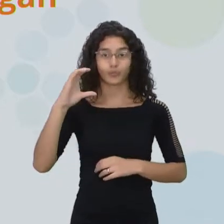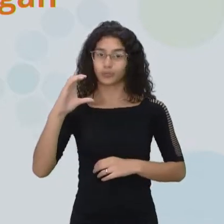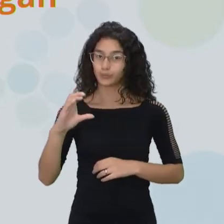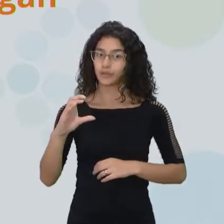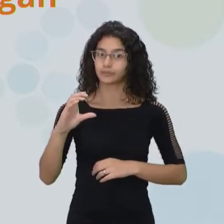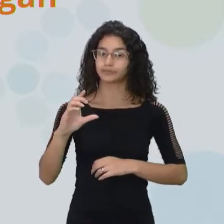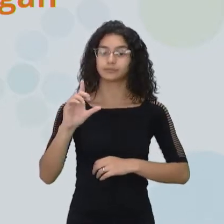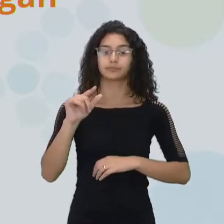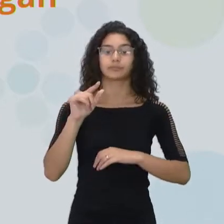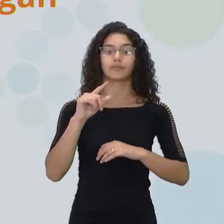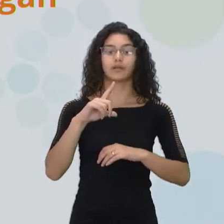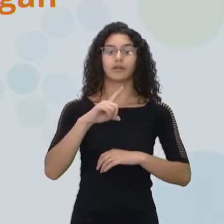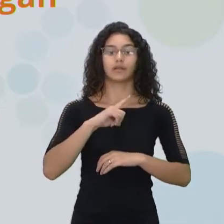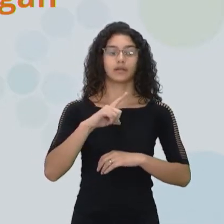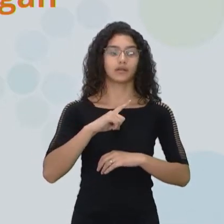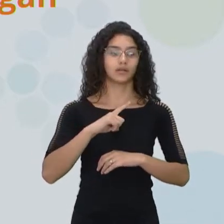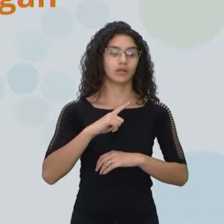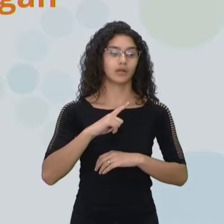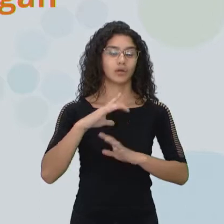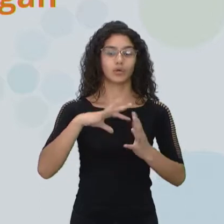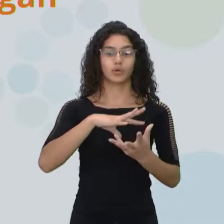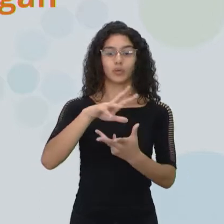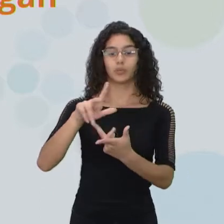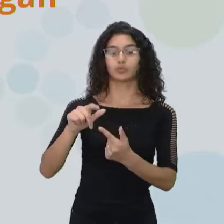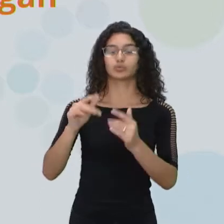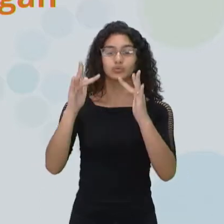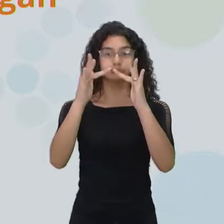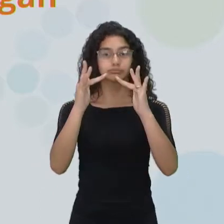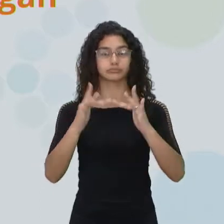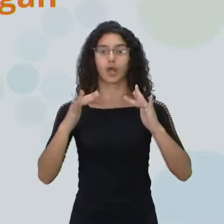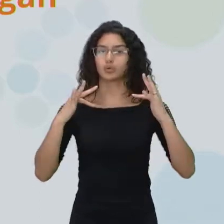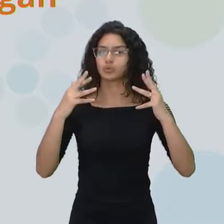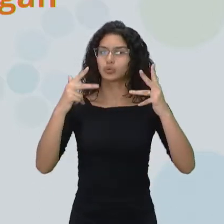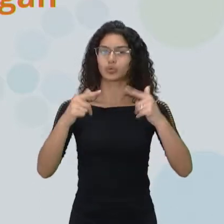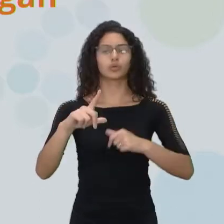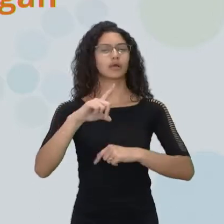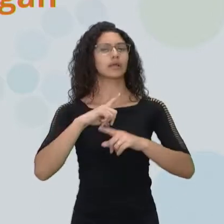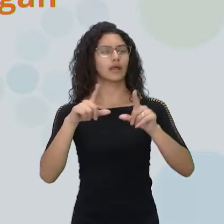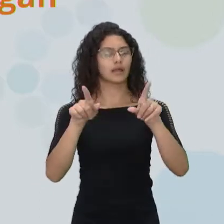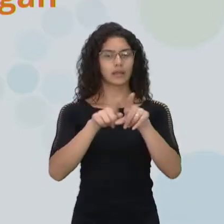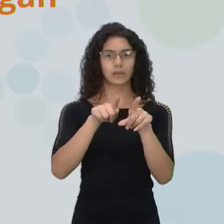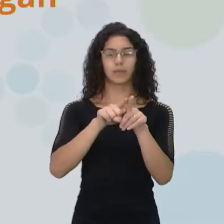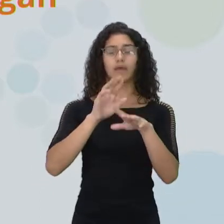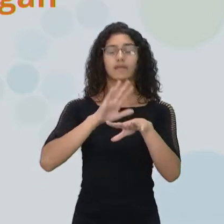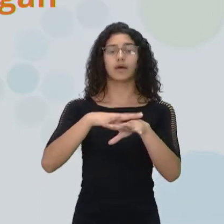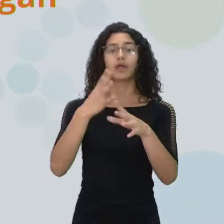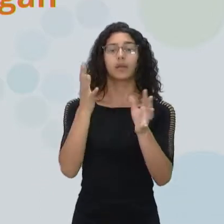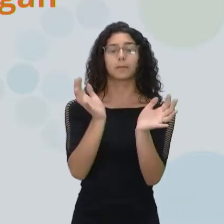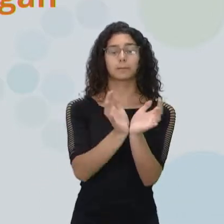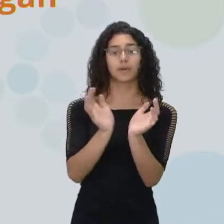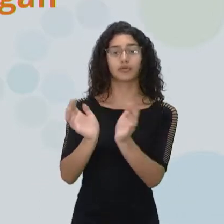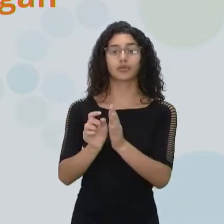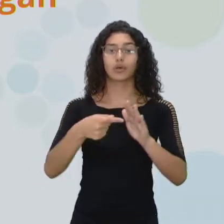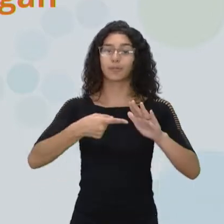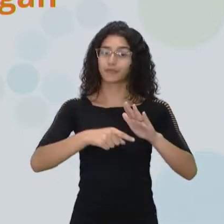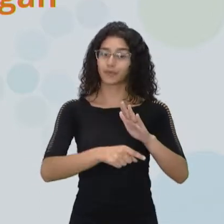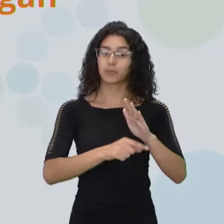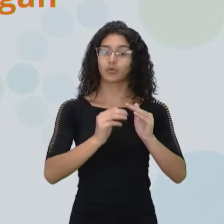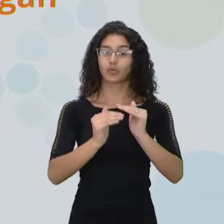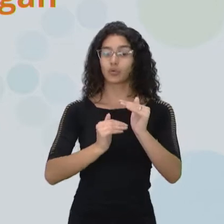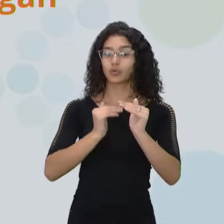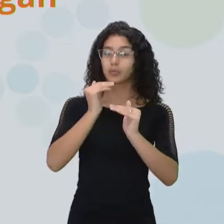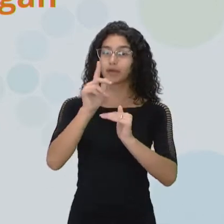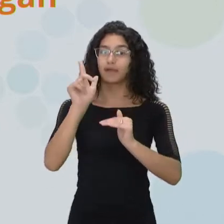curricular que se chama No Mundo Tudo Está Interligado, que por sua vez faz parte do aprofundamento